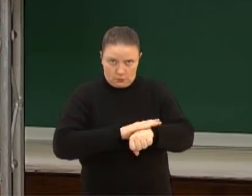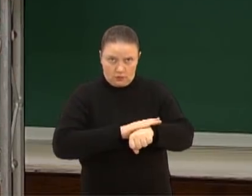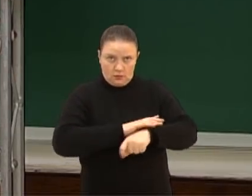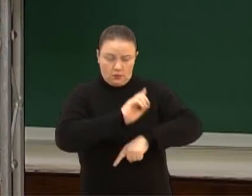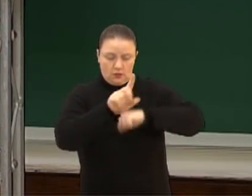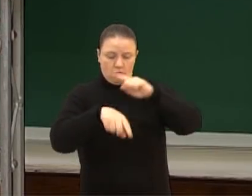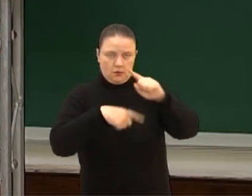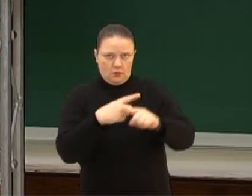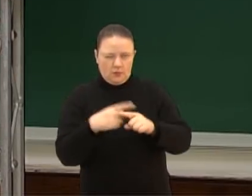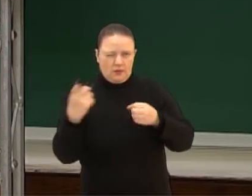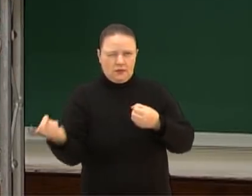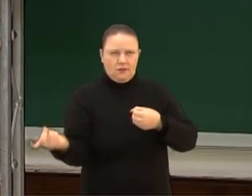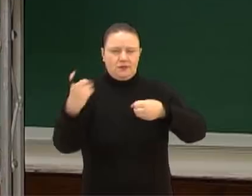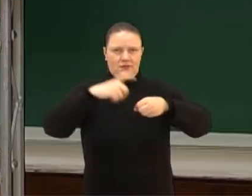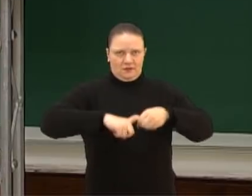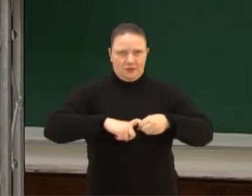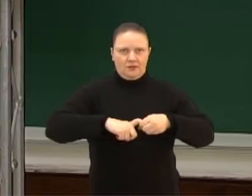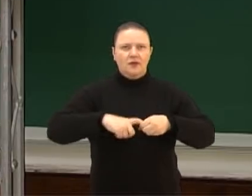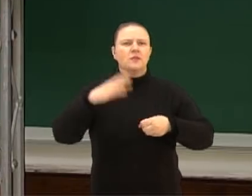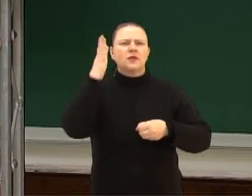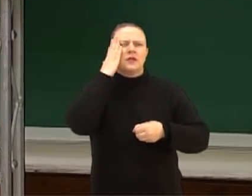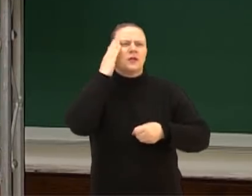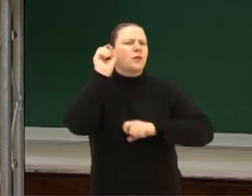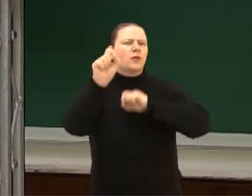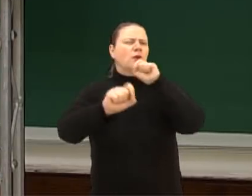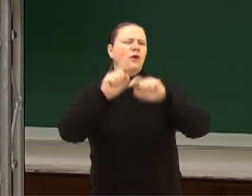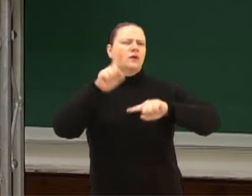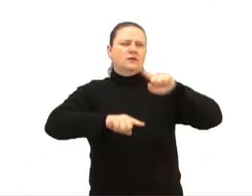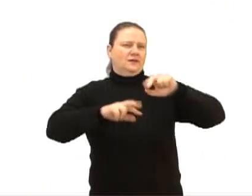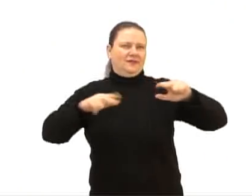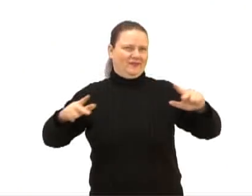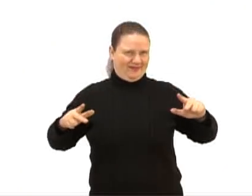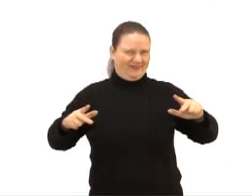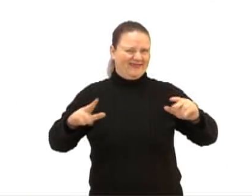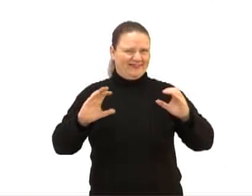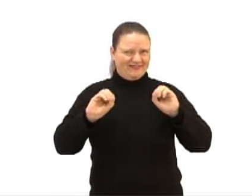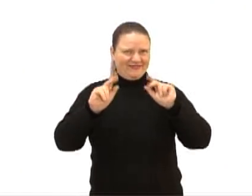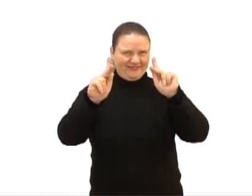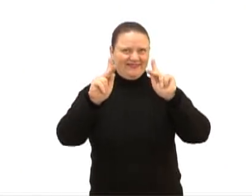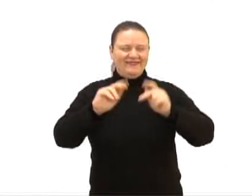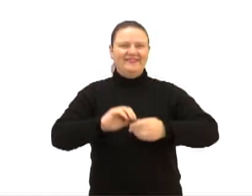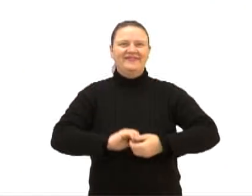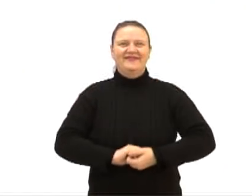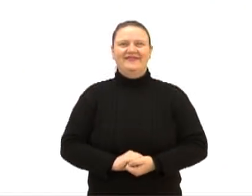na sequência nós voltamos para saber quais são esses elementos, certo?